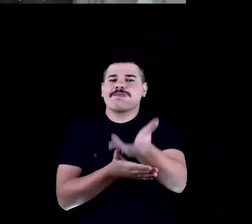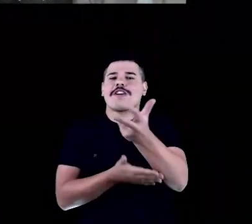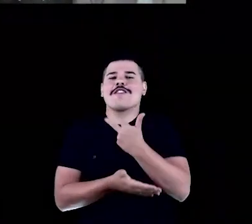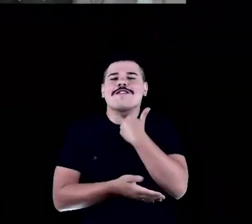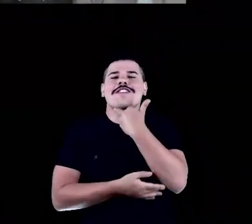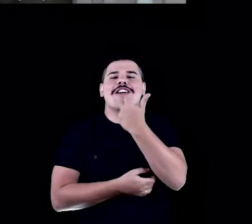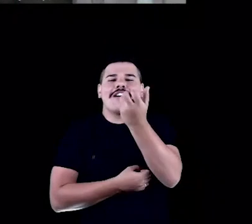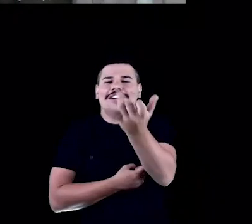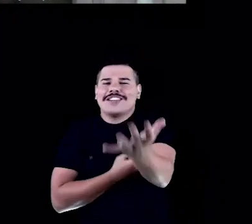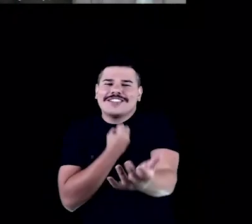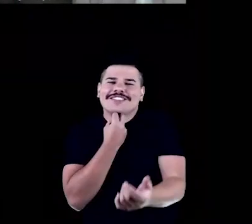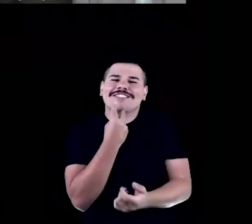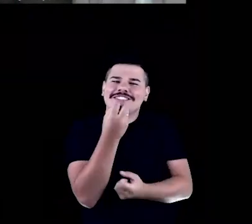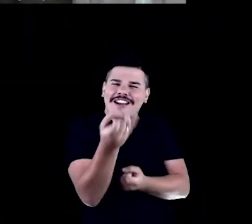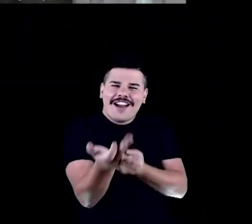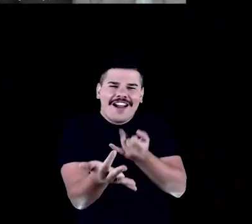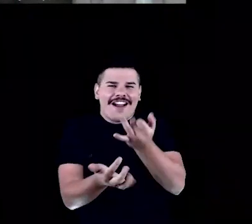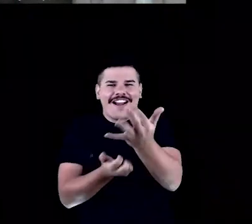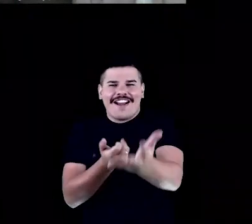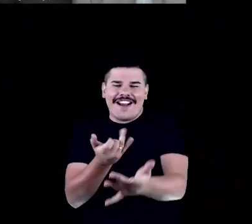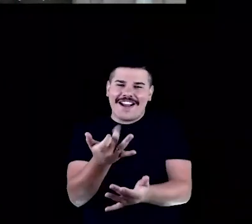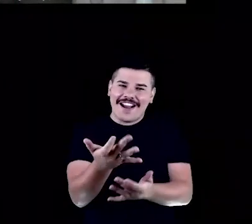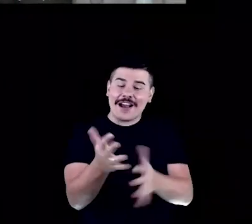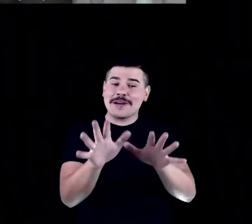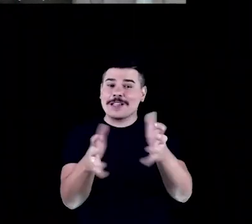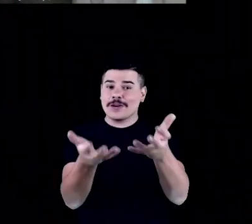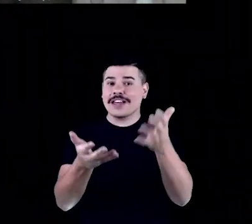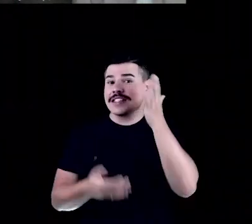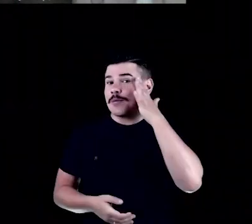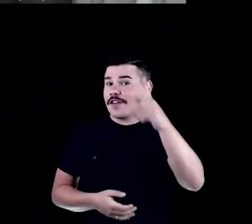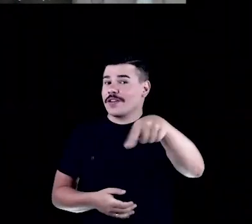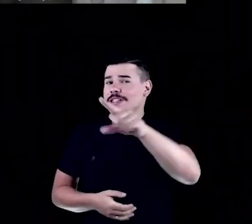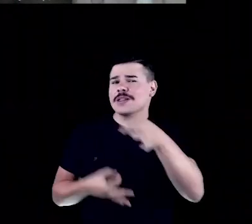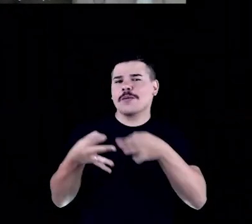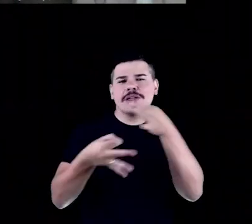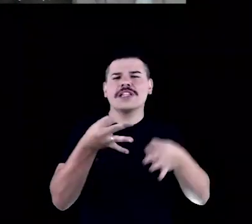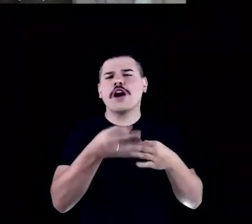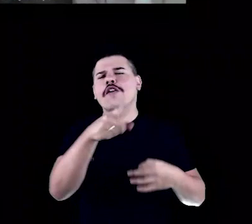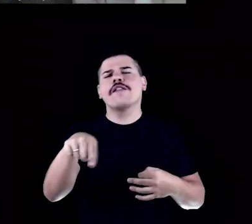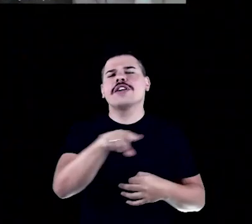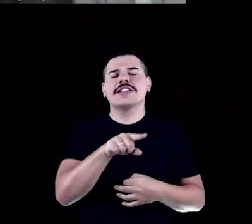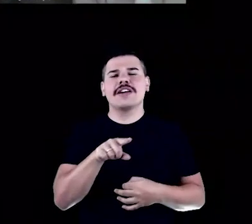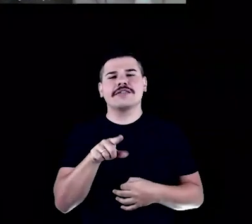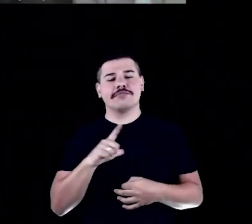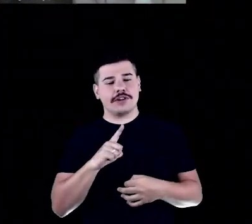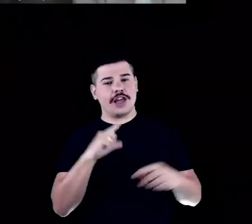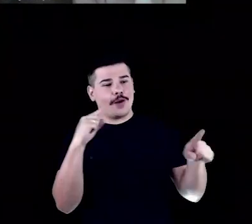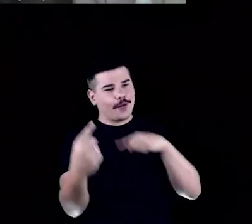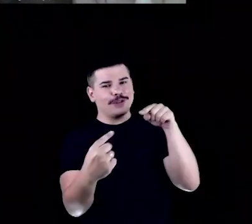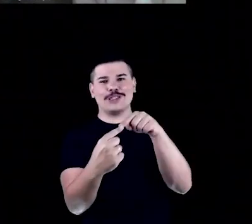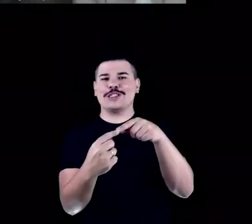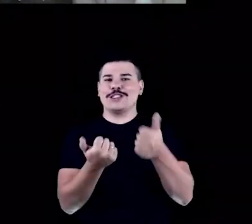as vozes uns nos corpos dos outros. Sim. Eu queria saber um pouco de vocês, o que vocês